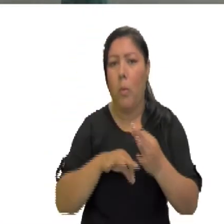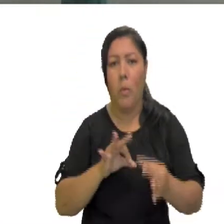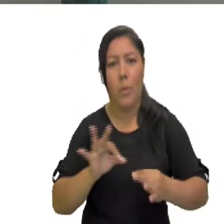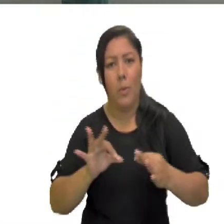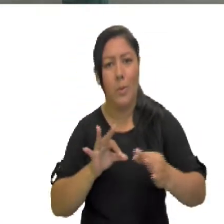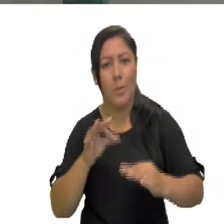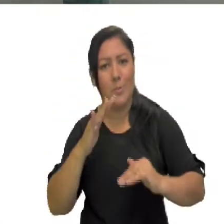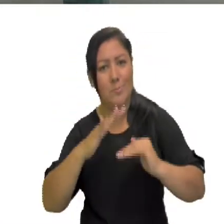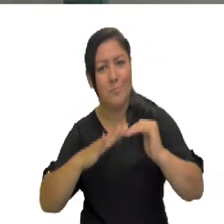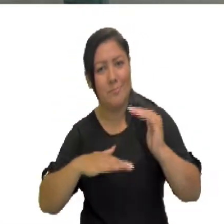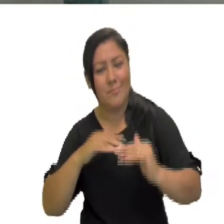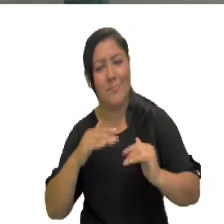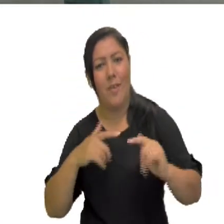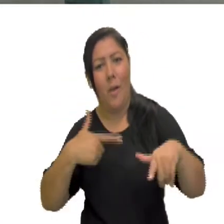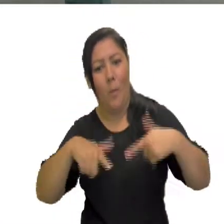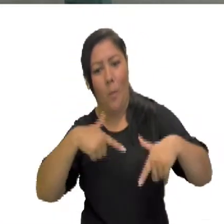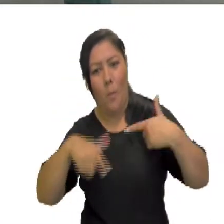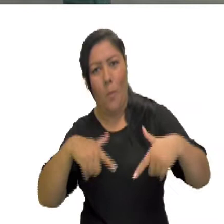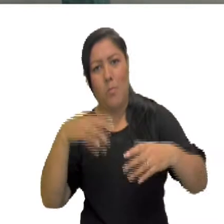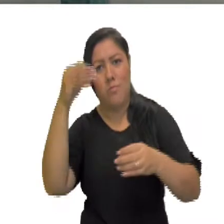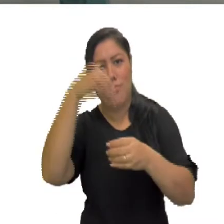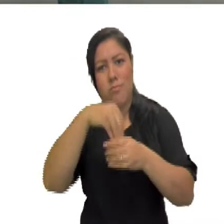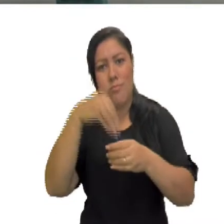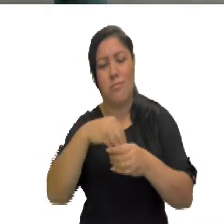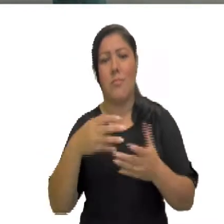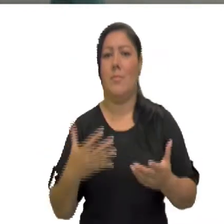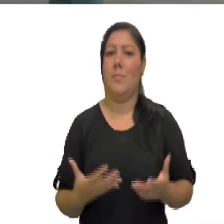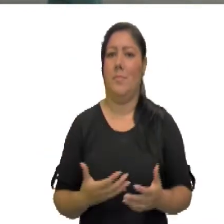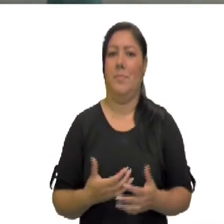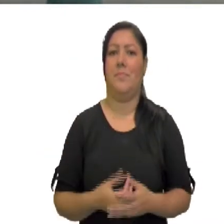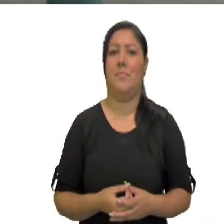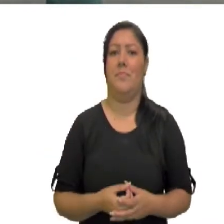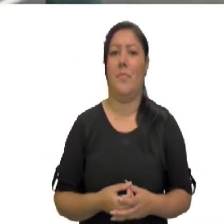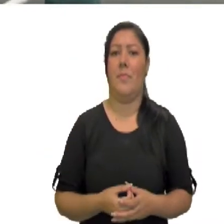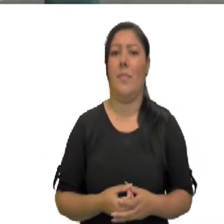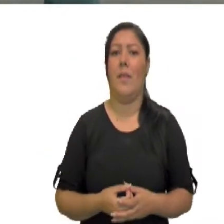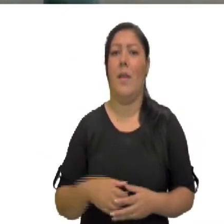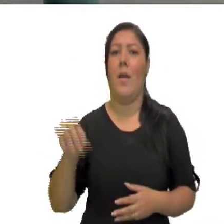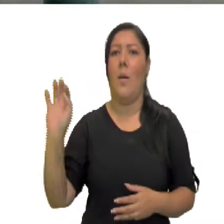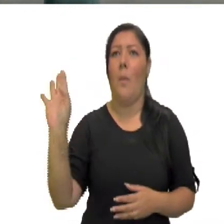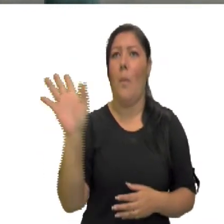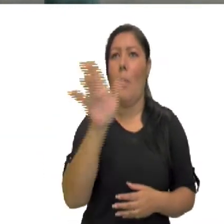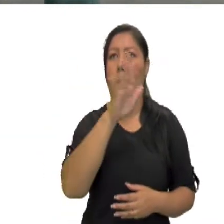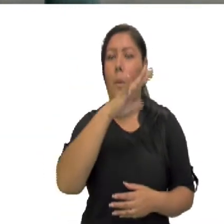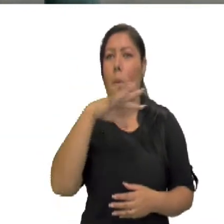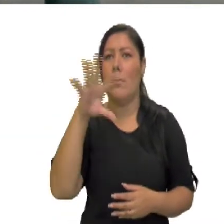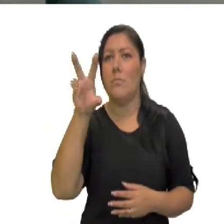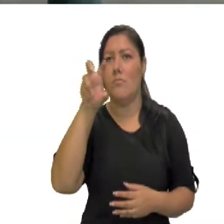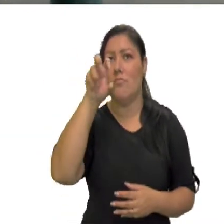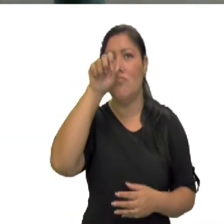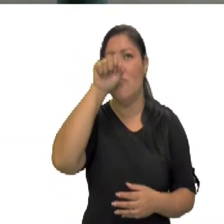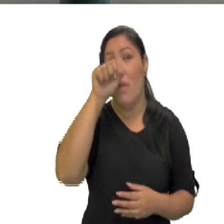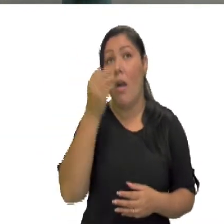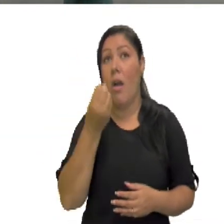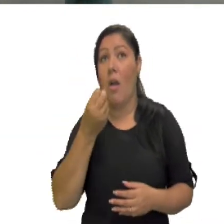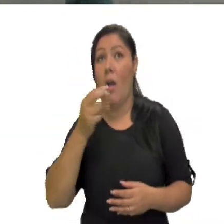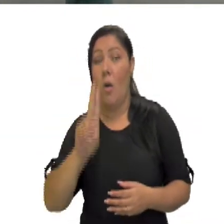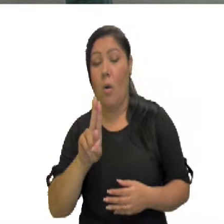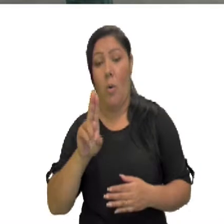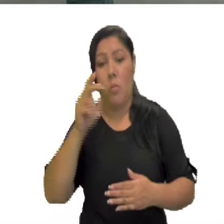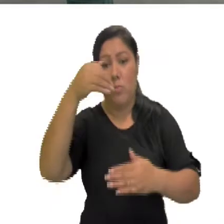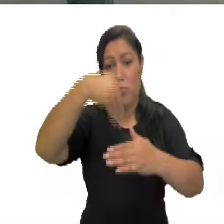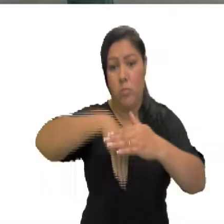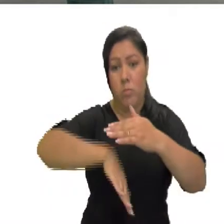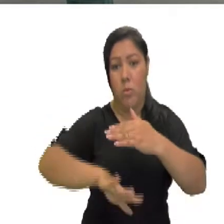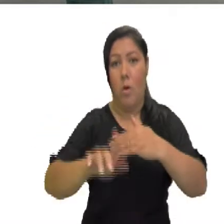funcionar. Então, ele retira o oxigênio do ar ou da água para fazer